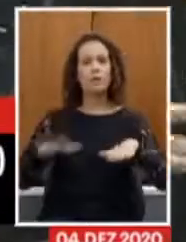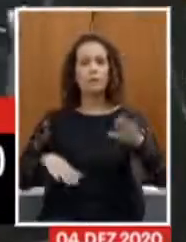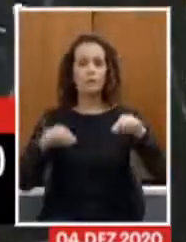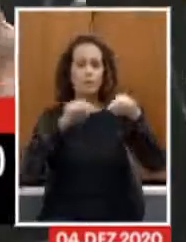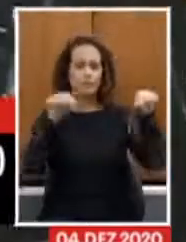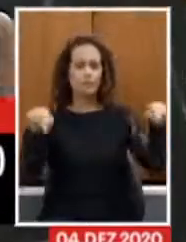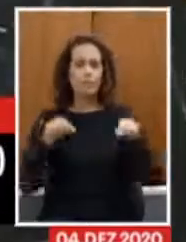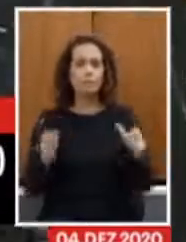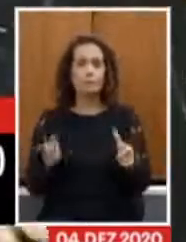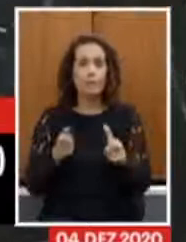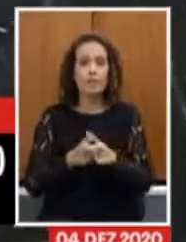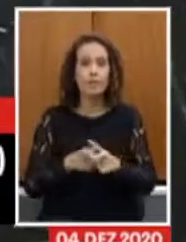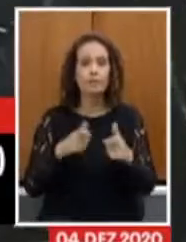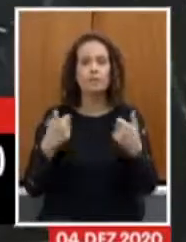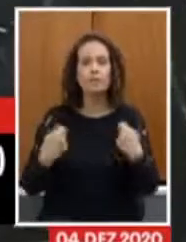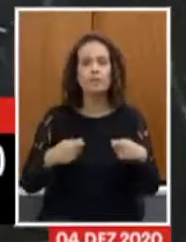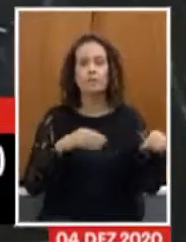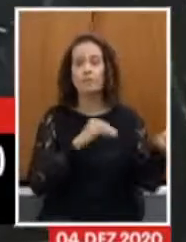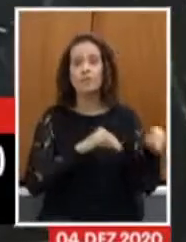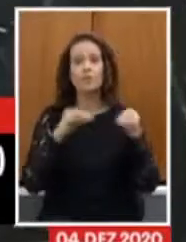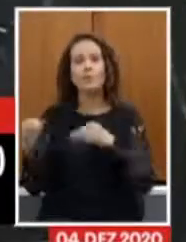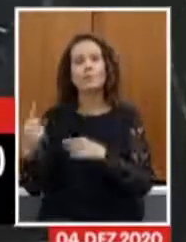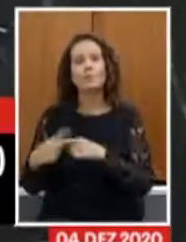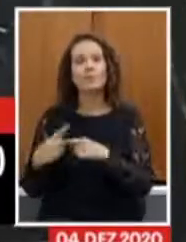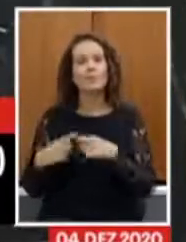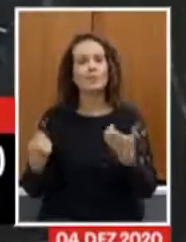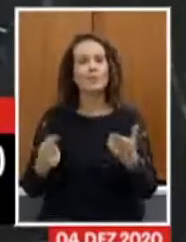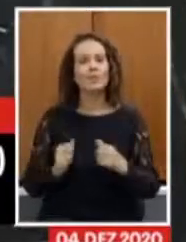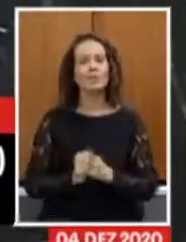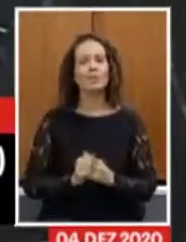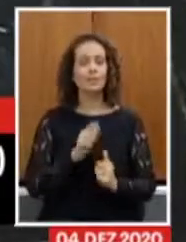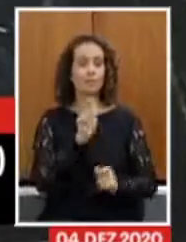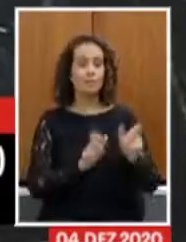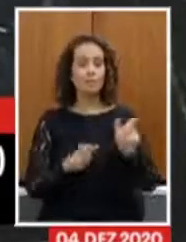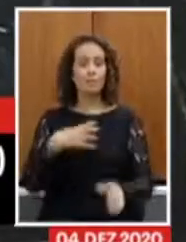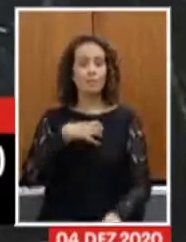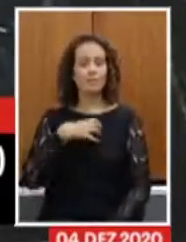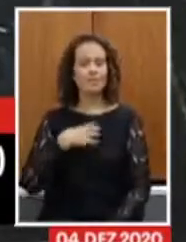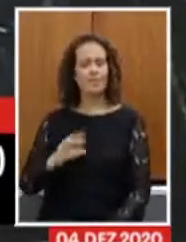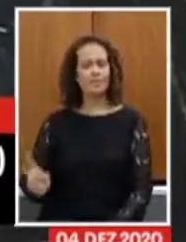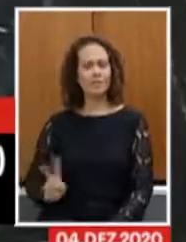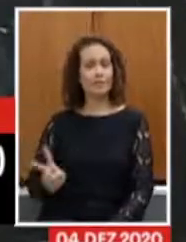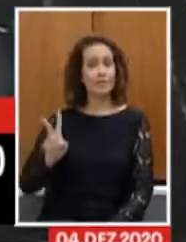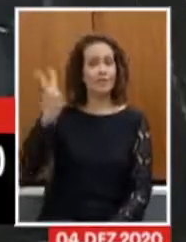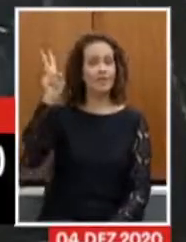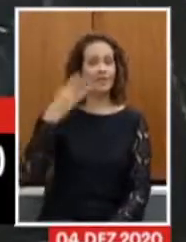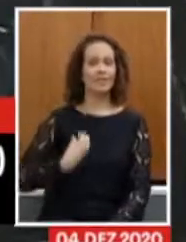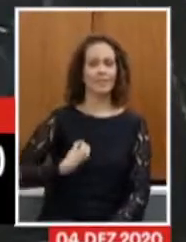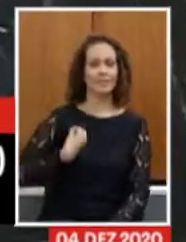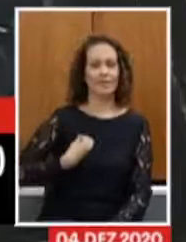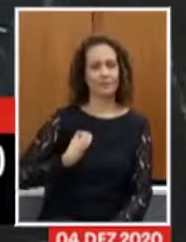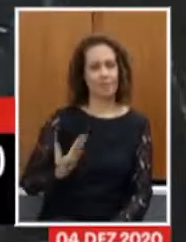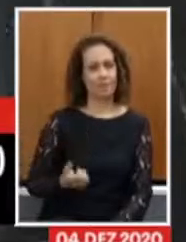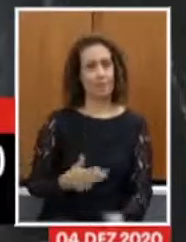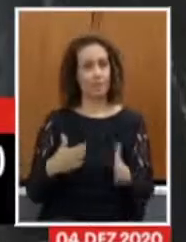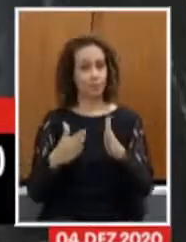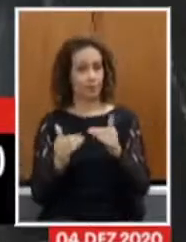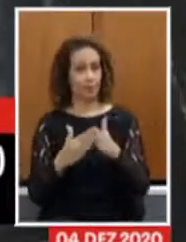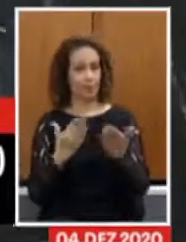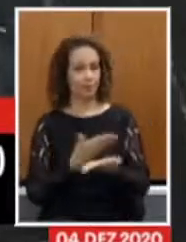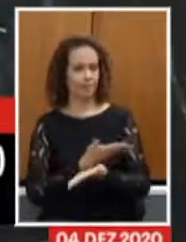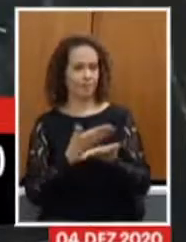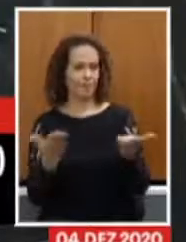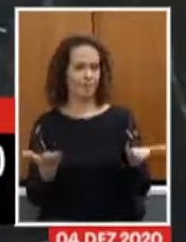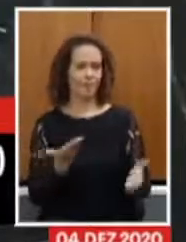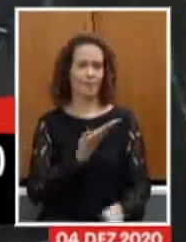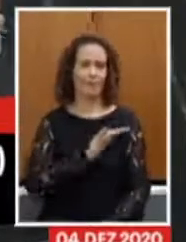de mudar o espaço. Por quê? Porque o pessoal se sentia valorizado em participar. Então, eu peço a vocês, nobres